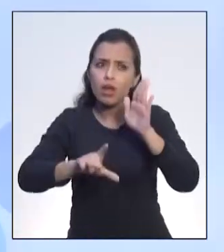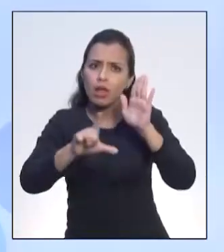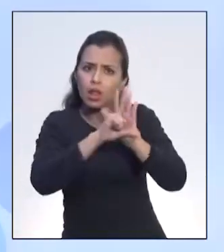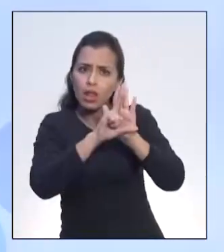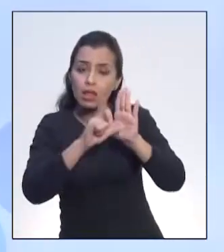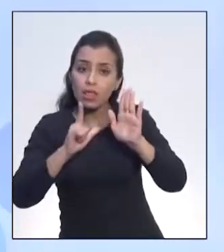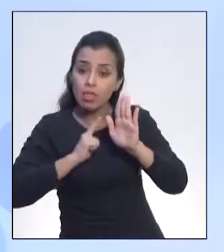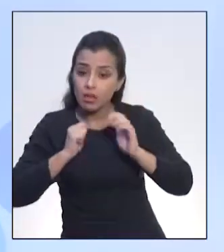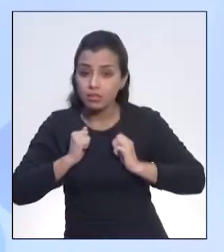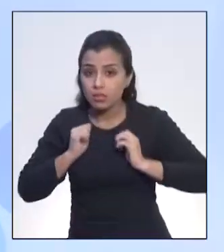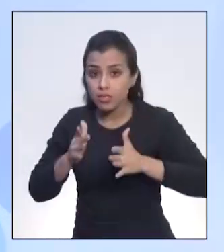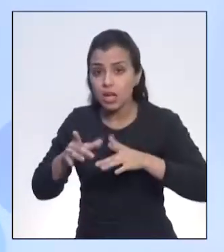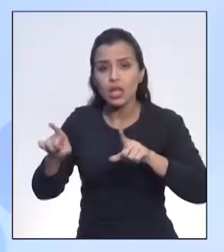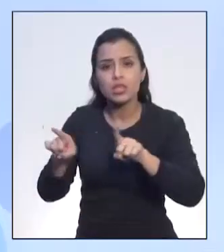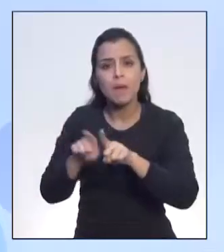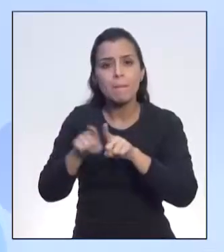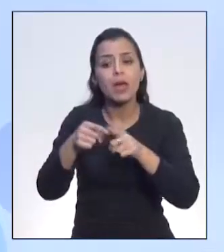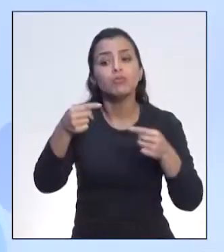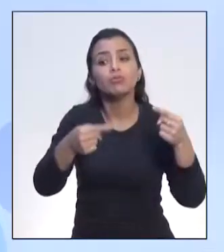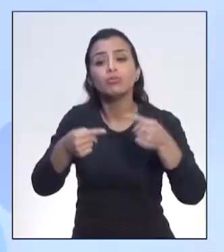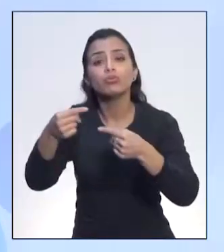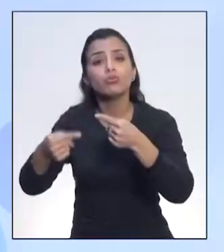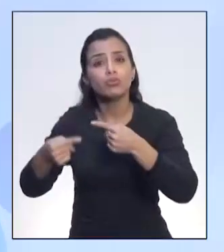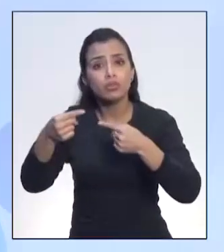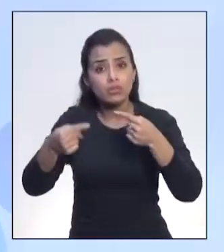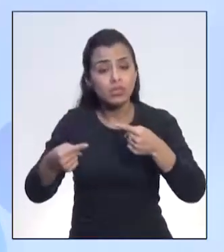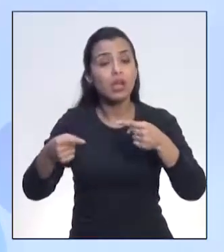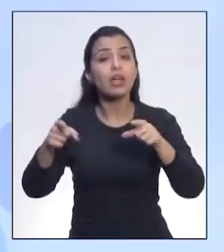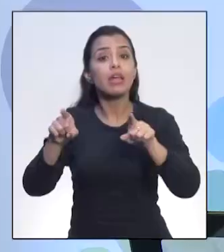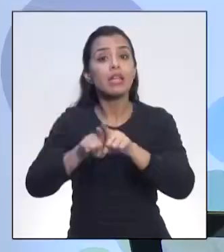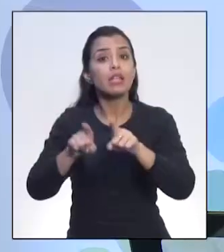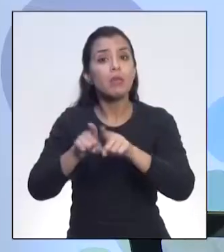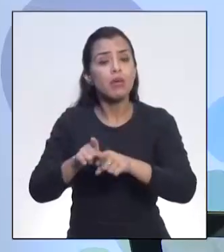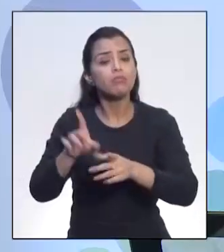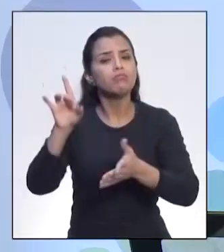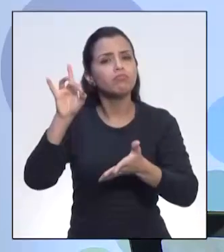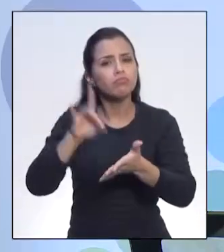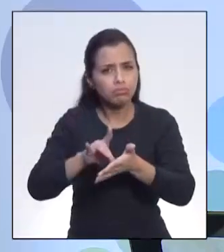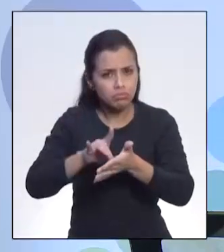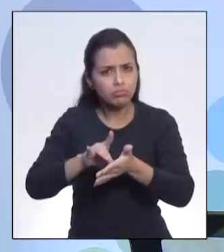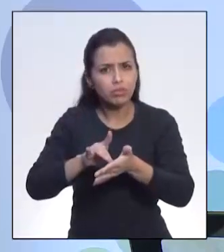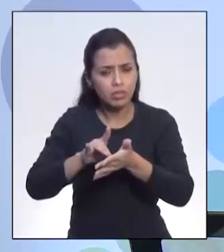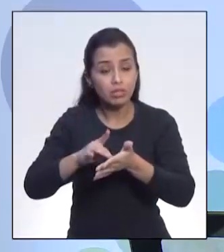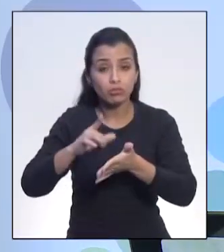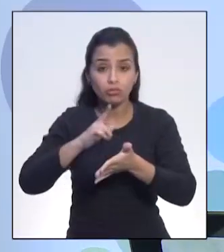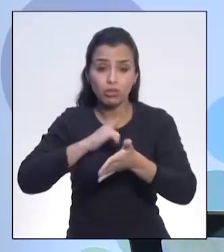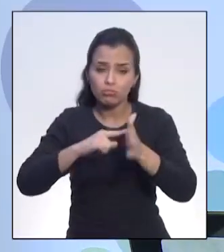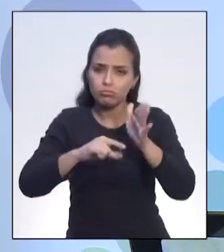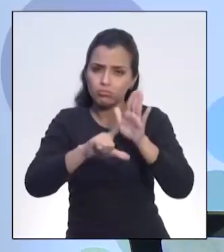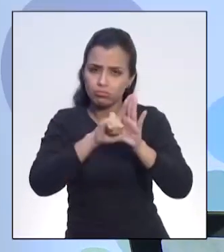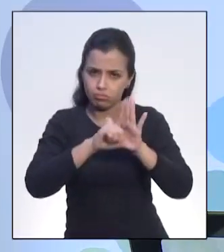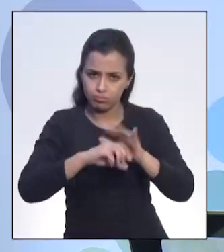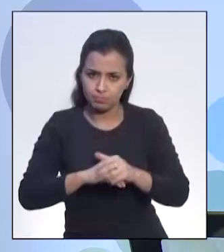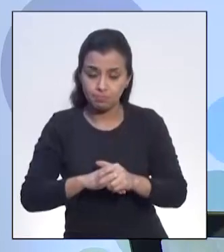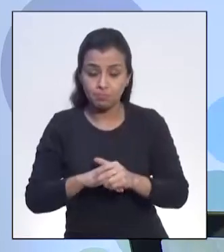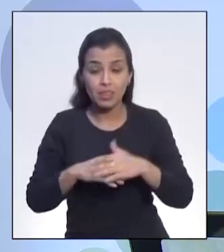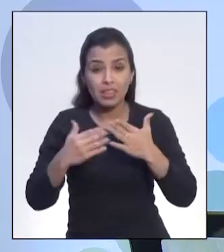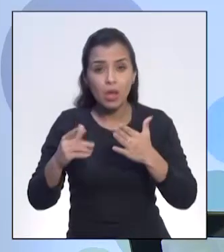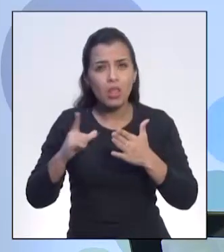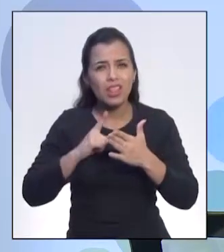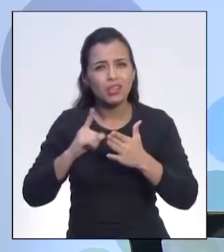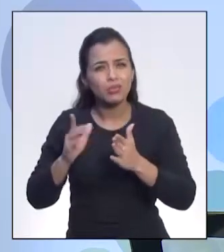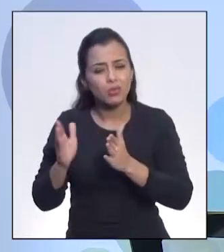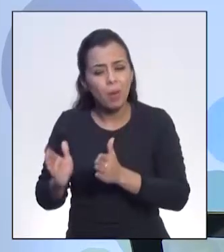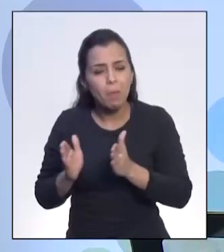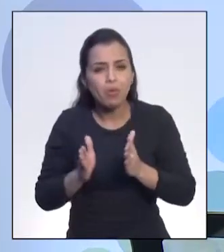social, entre nas discussões políticas e se efetivem formalmente. Então, é todo um